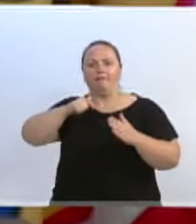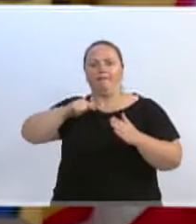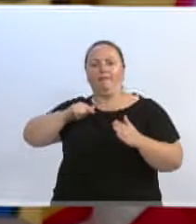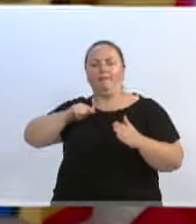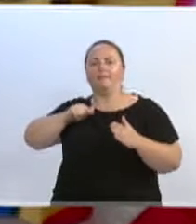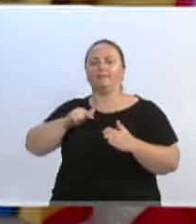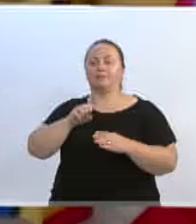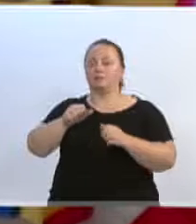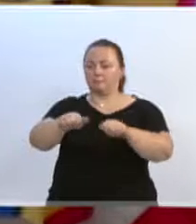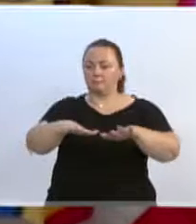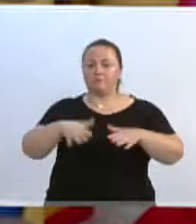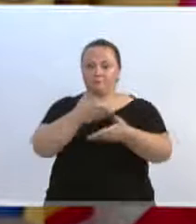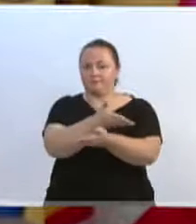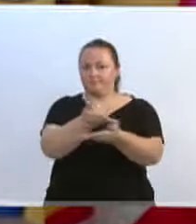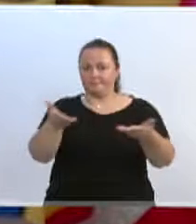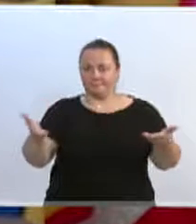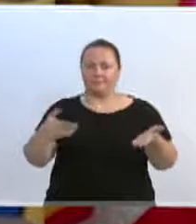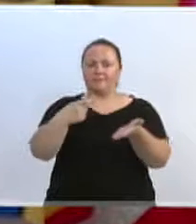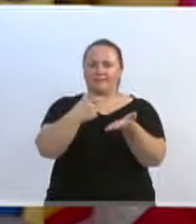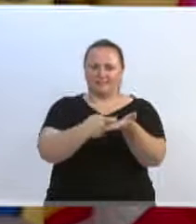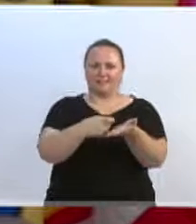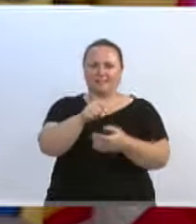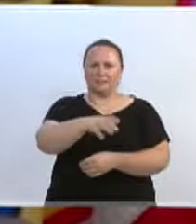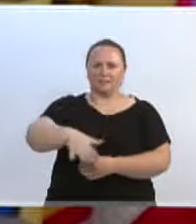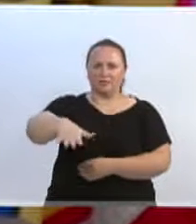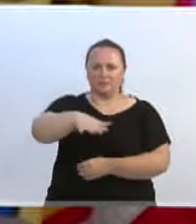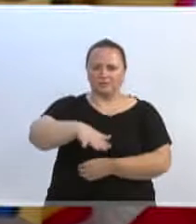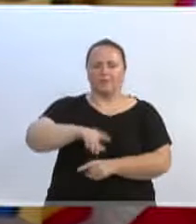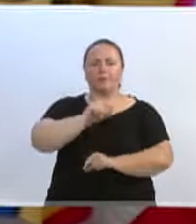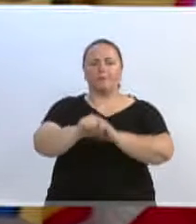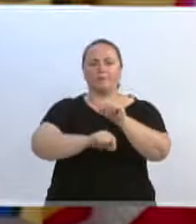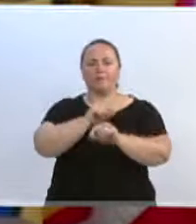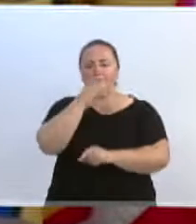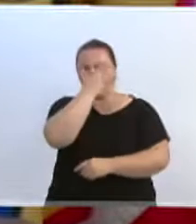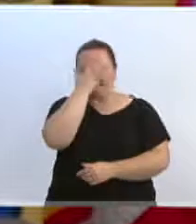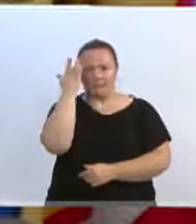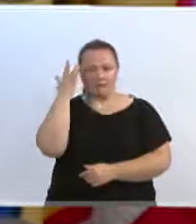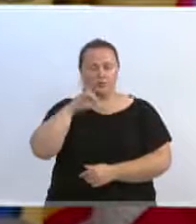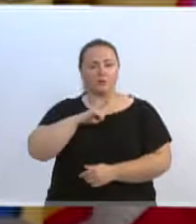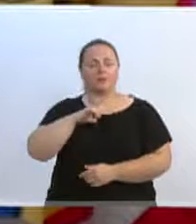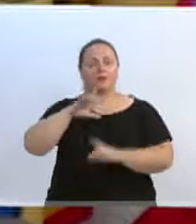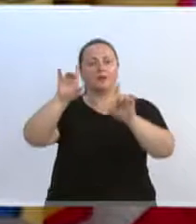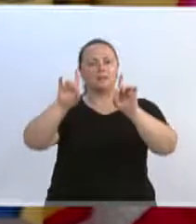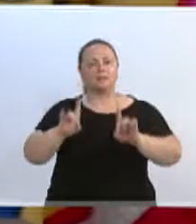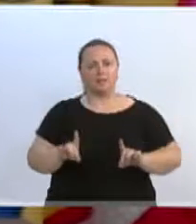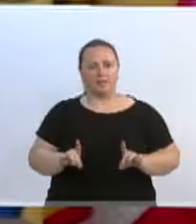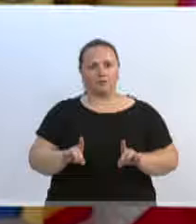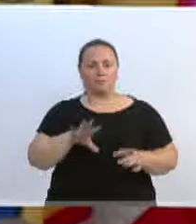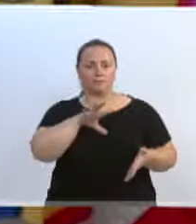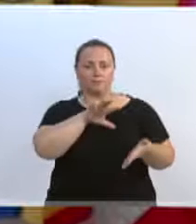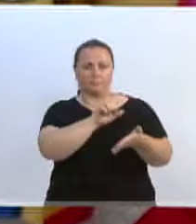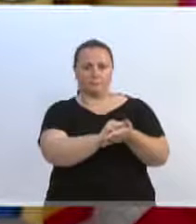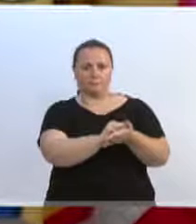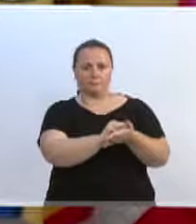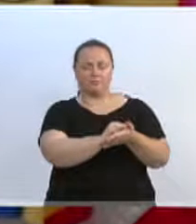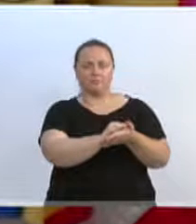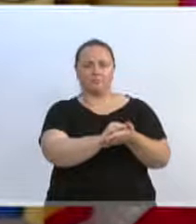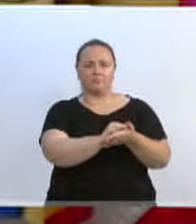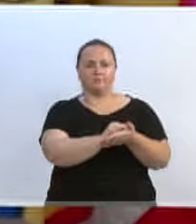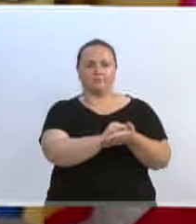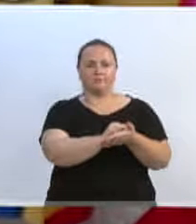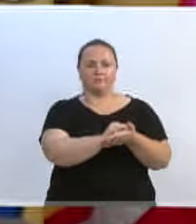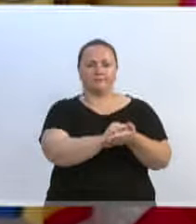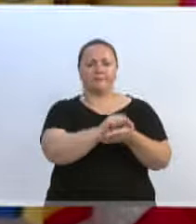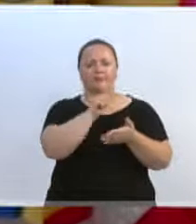na plenária, para que entenda, a tarifa social, são todas as pessoas que têm direito, são estar inscrita, né, no cadastro único